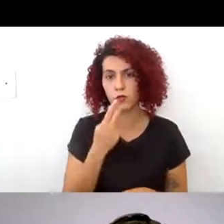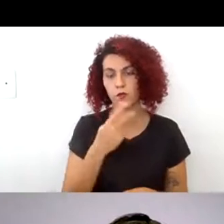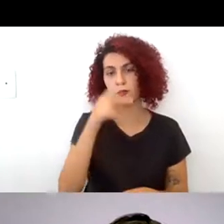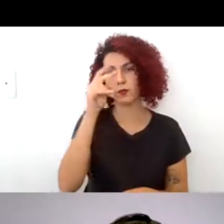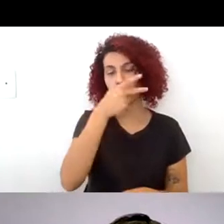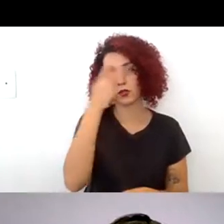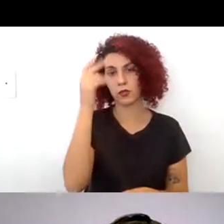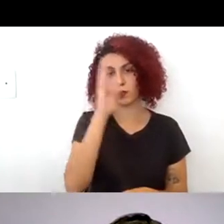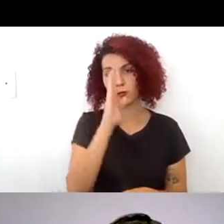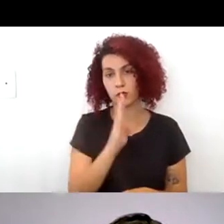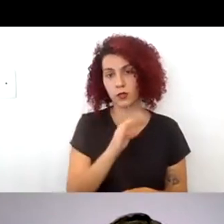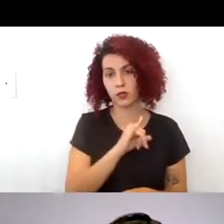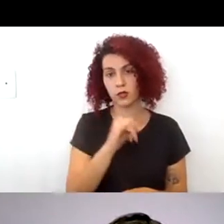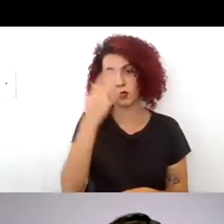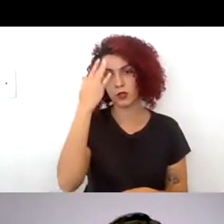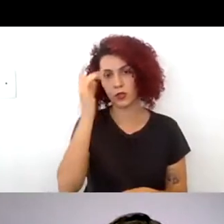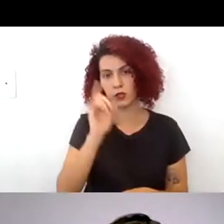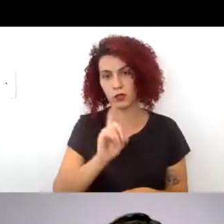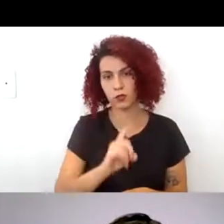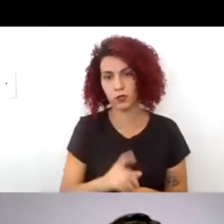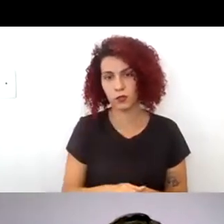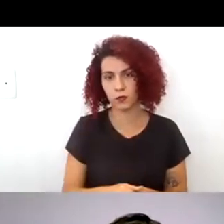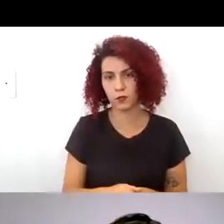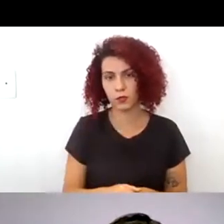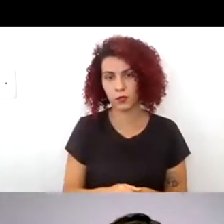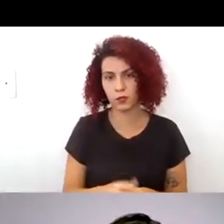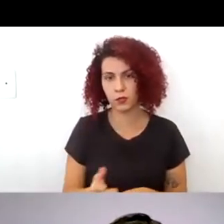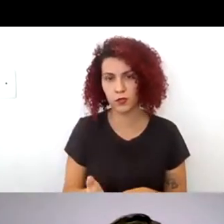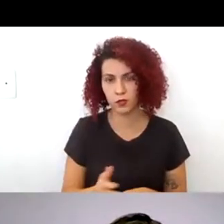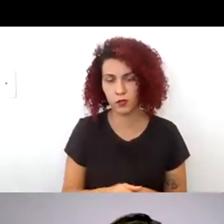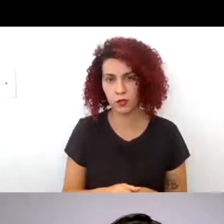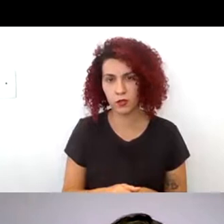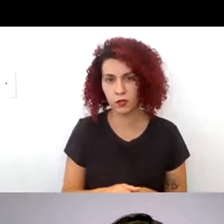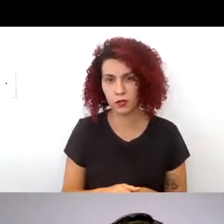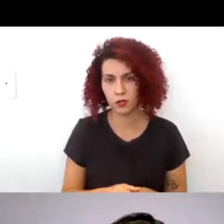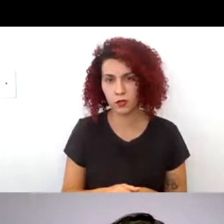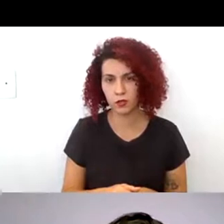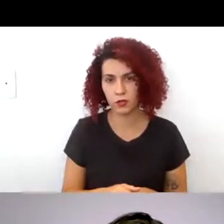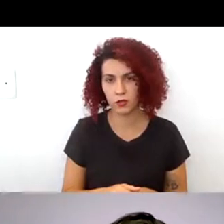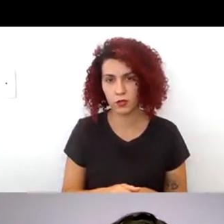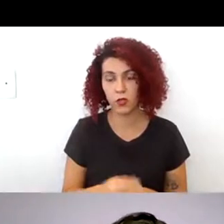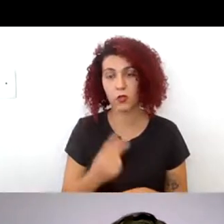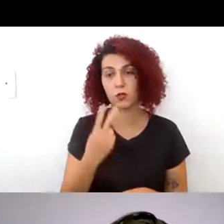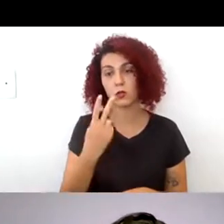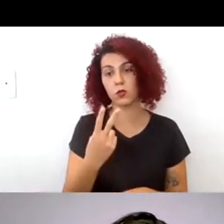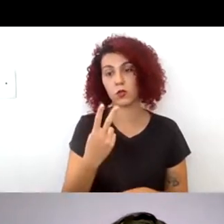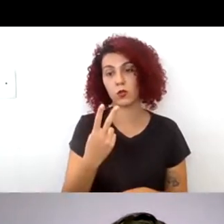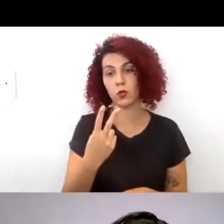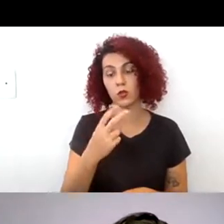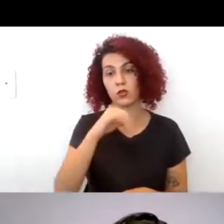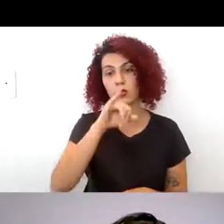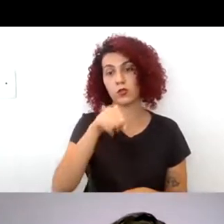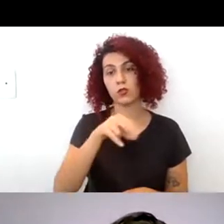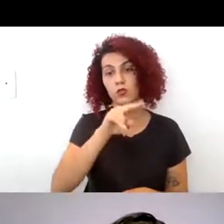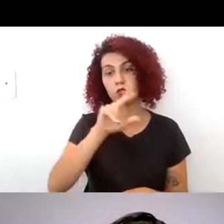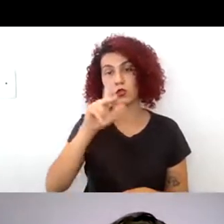brasileiro e aí quem aqui não souber o que significa dor de Júlia para ficar com vergonha mesmo um brasileiro que não sabe o que é o Dois de Julho que ainda tendência da Bahia